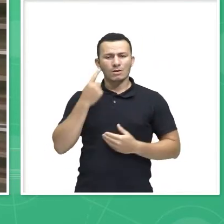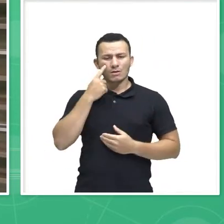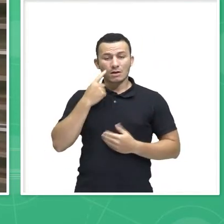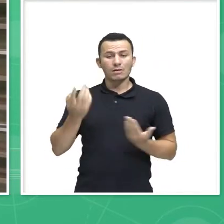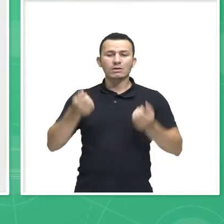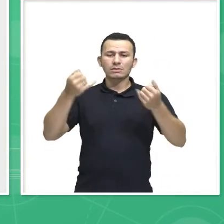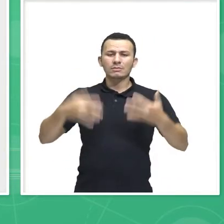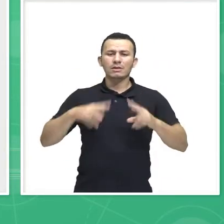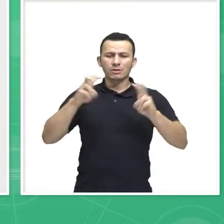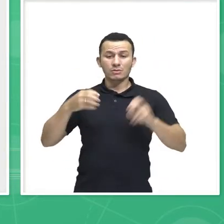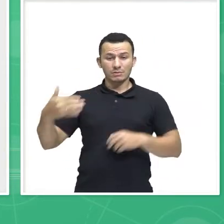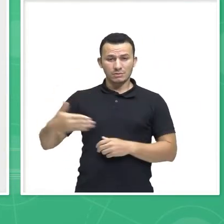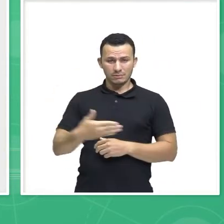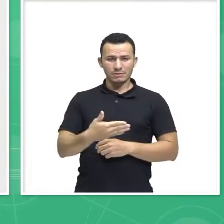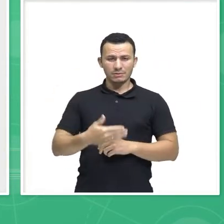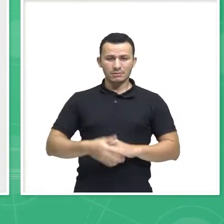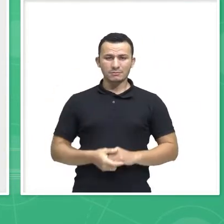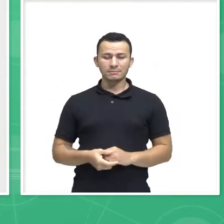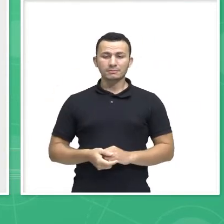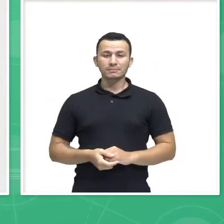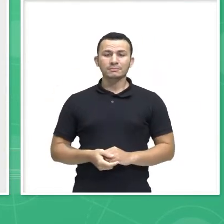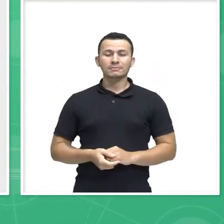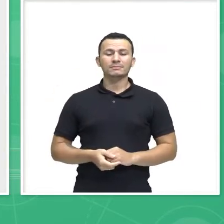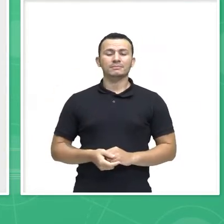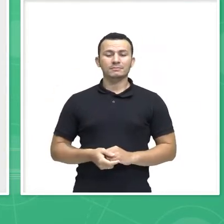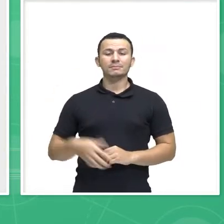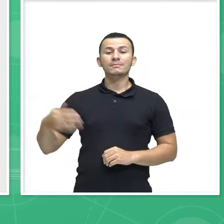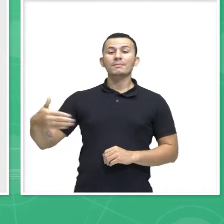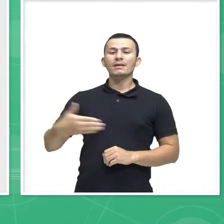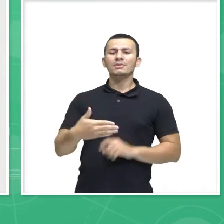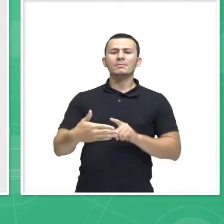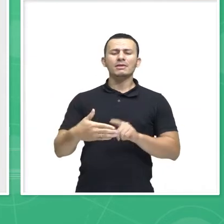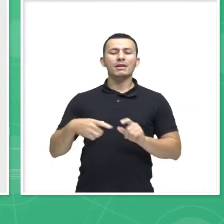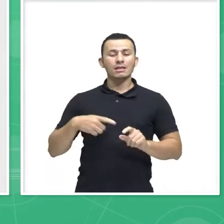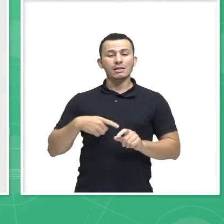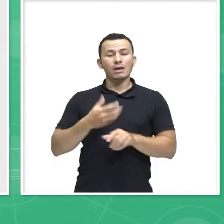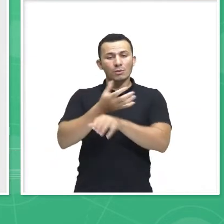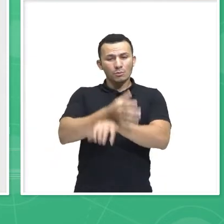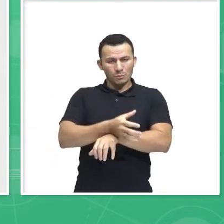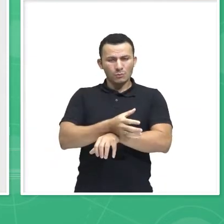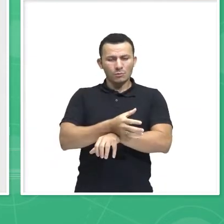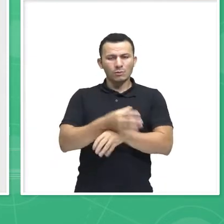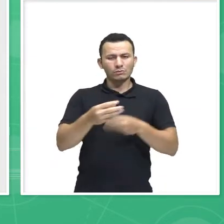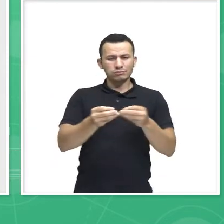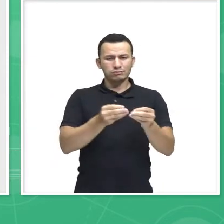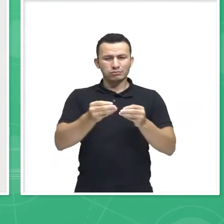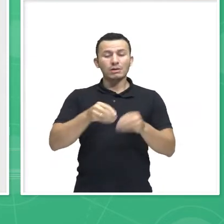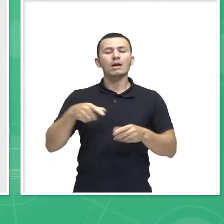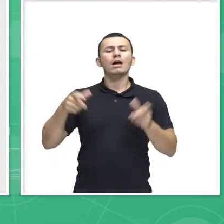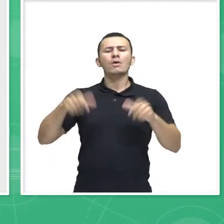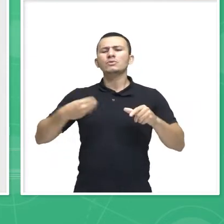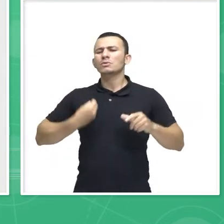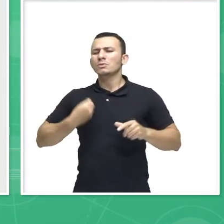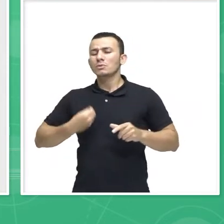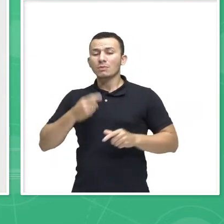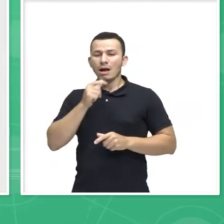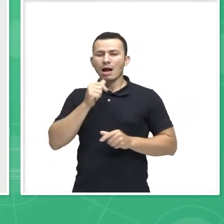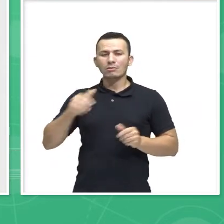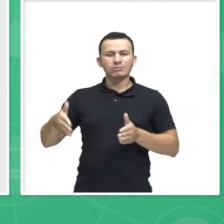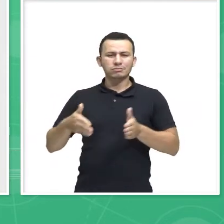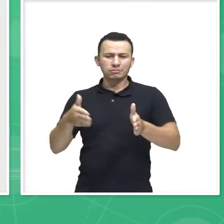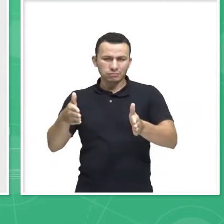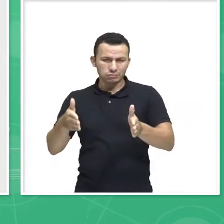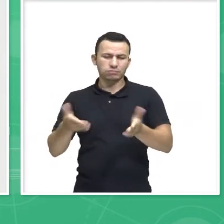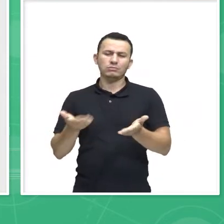os peixes na próxima imagem peixes Então são vertebrados aquáticos em um meio de vida deles aí vai ser a